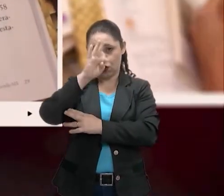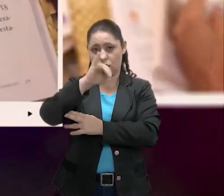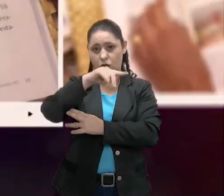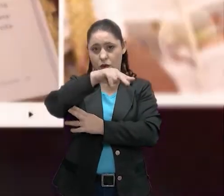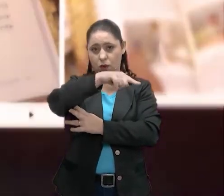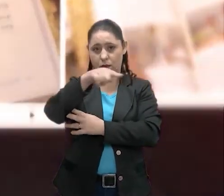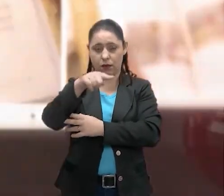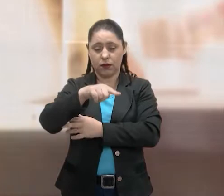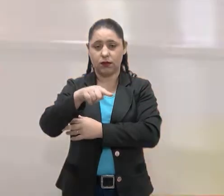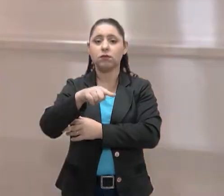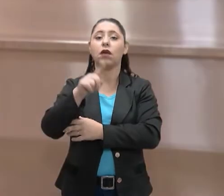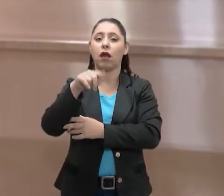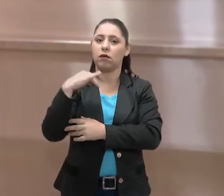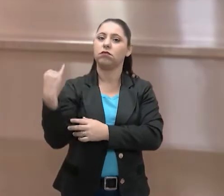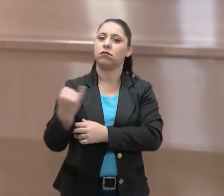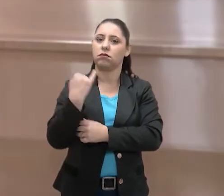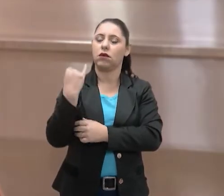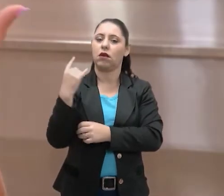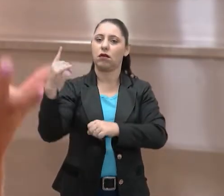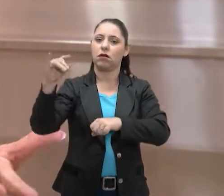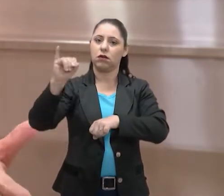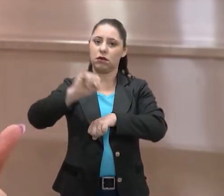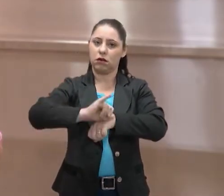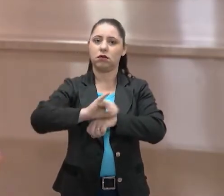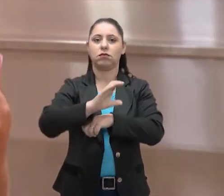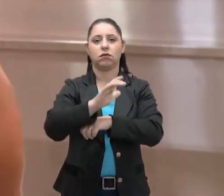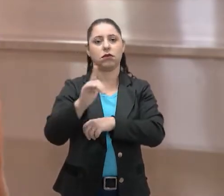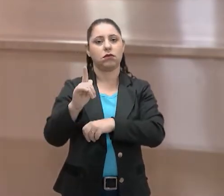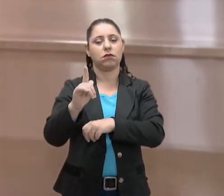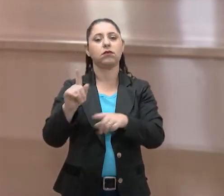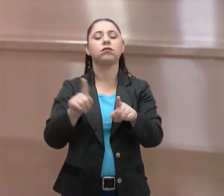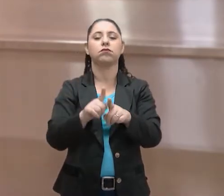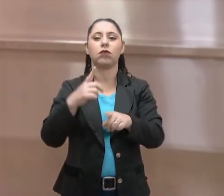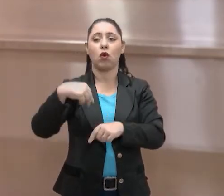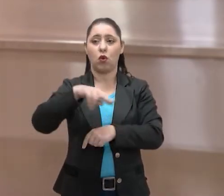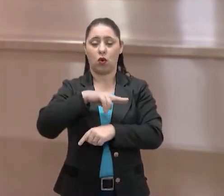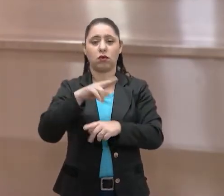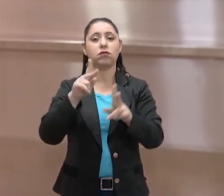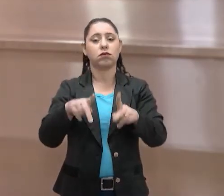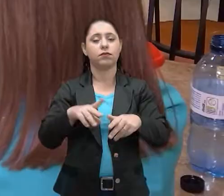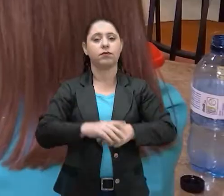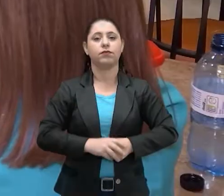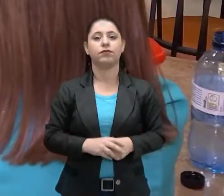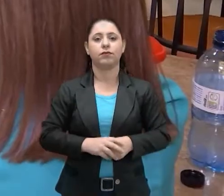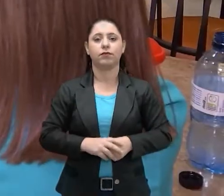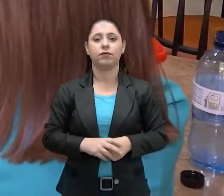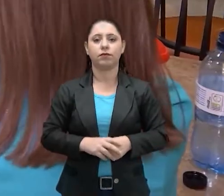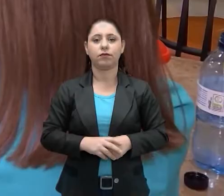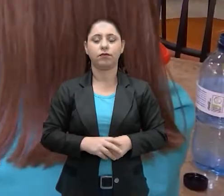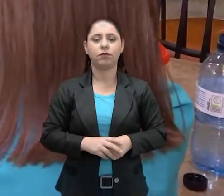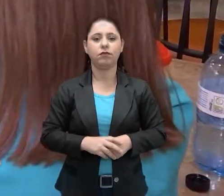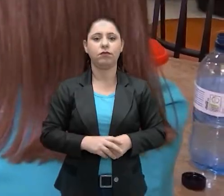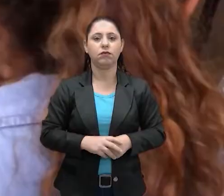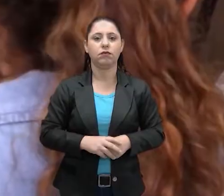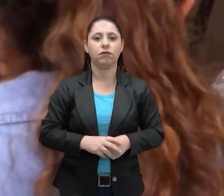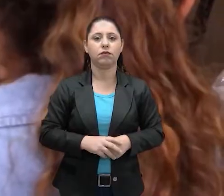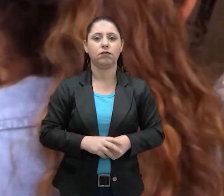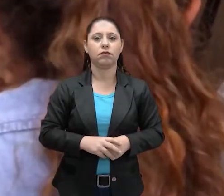do Tomás Lanche, que tem aí uma importância muito grande para a cidade e para todos nós campograndenses, né?